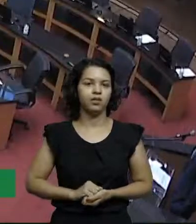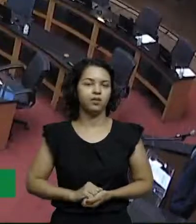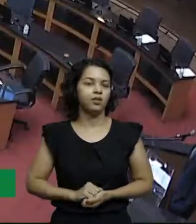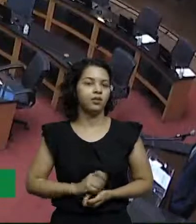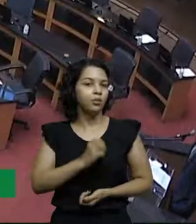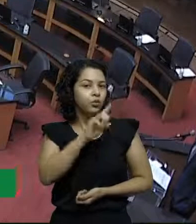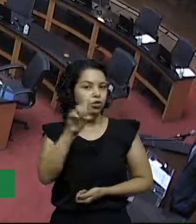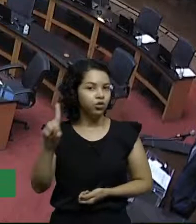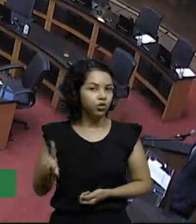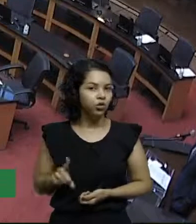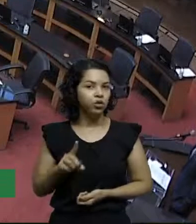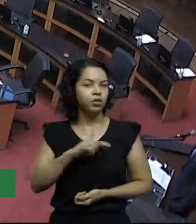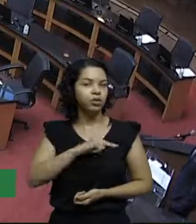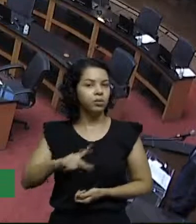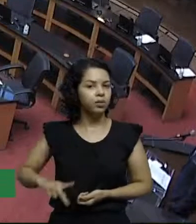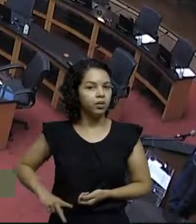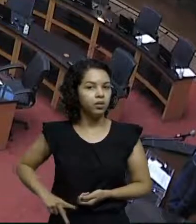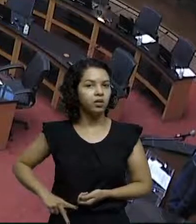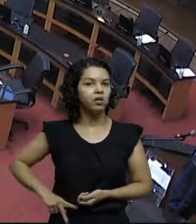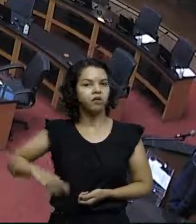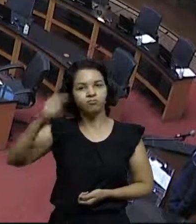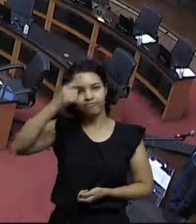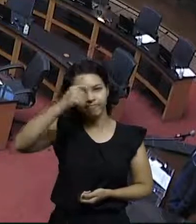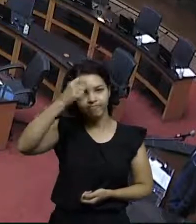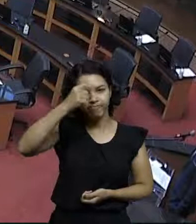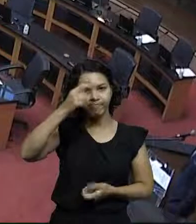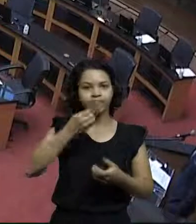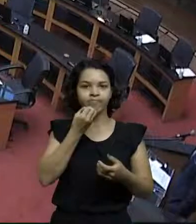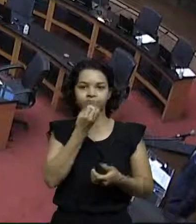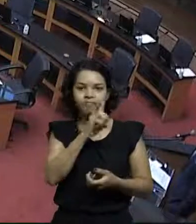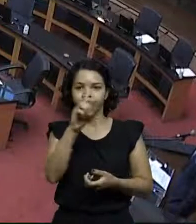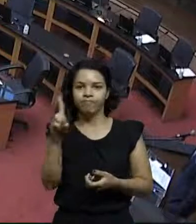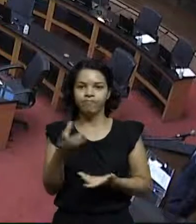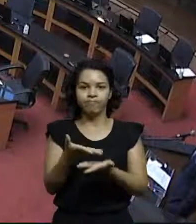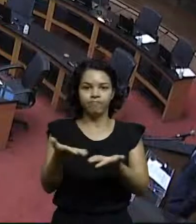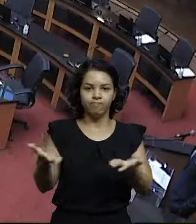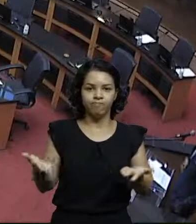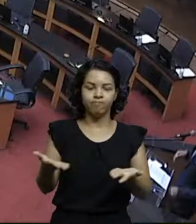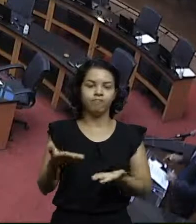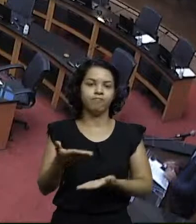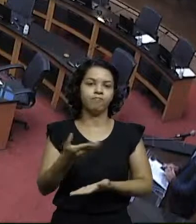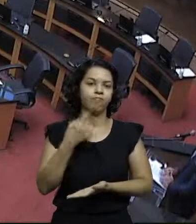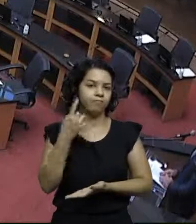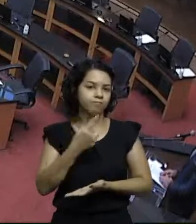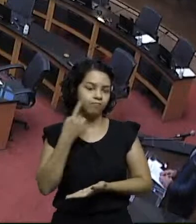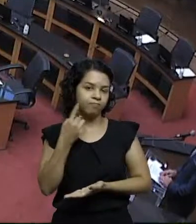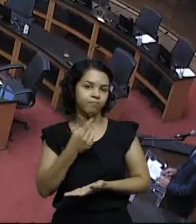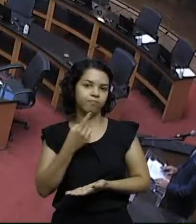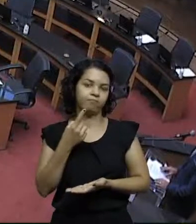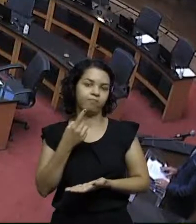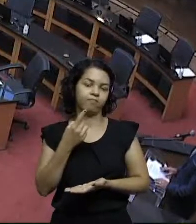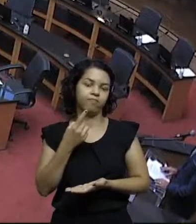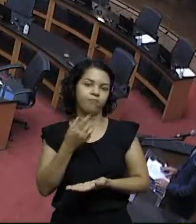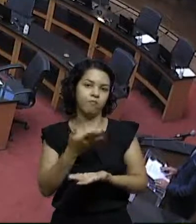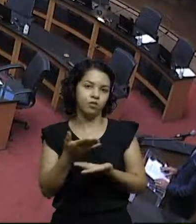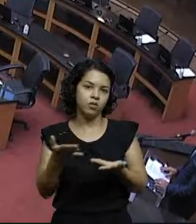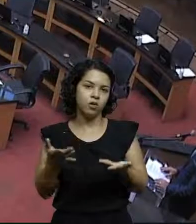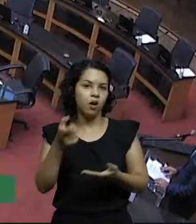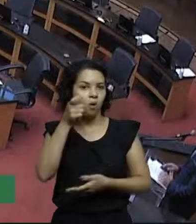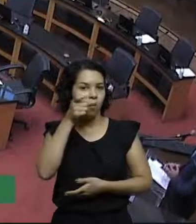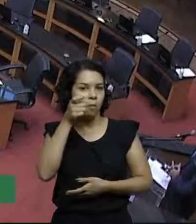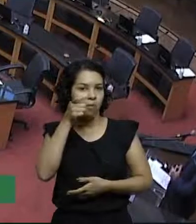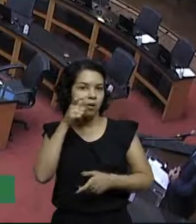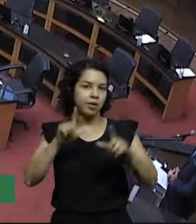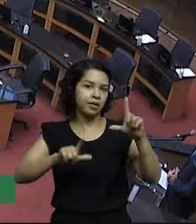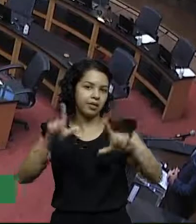Bom dia, presidente Maurício Kudillac, bom dia a todos os deputados que nos acompanham, todas as pessoas que nos acompanham pela TV